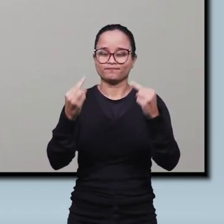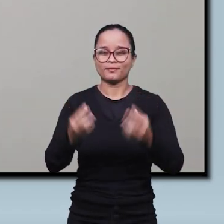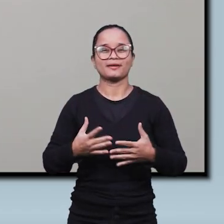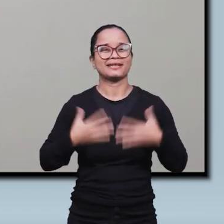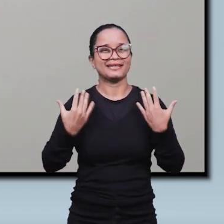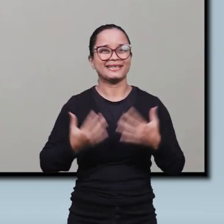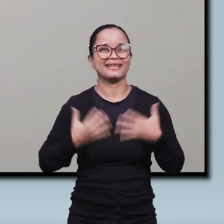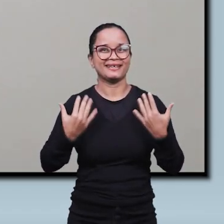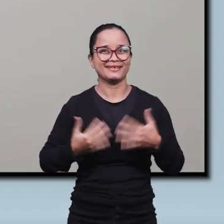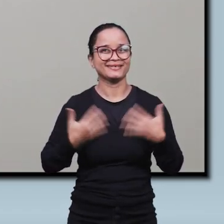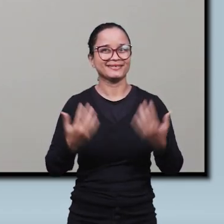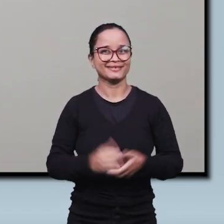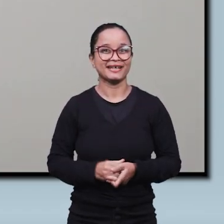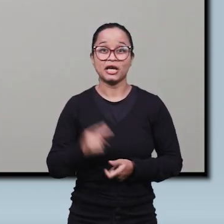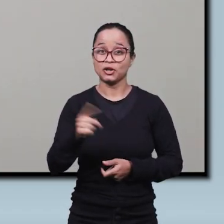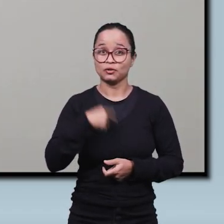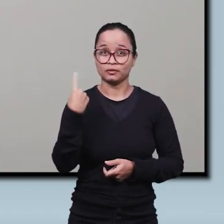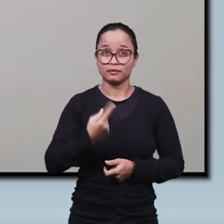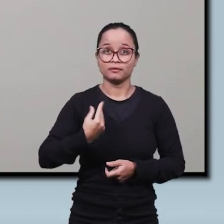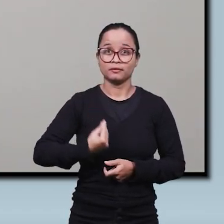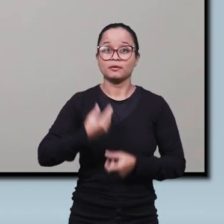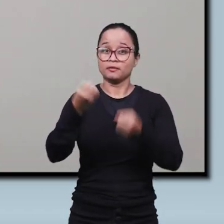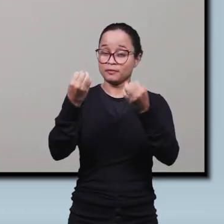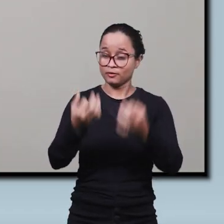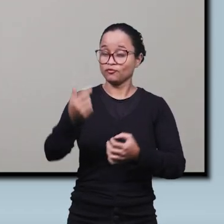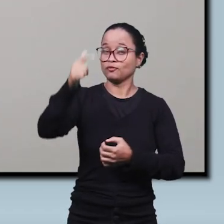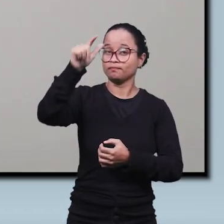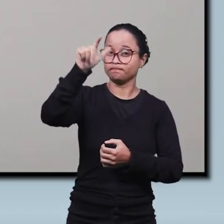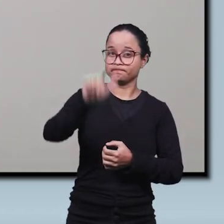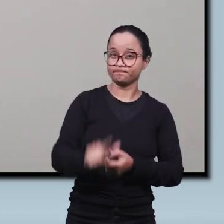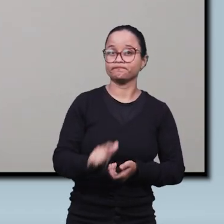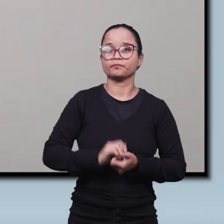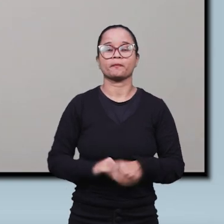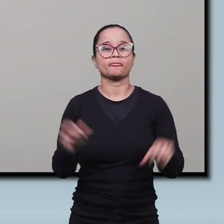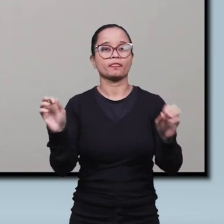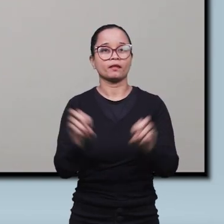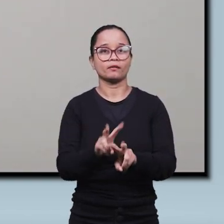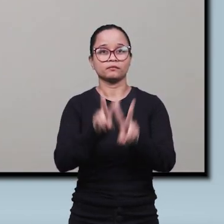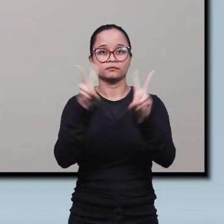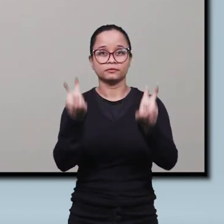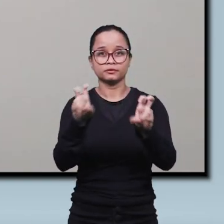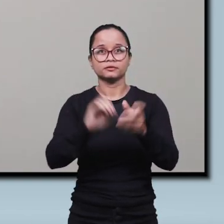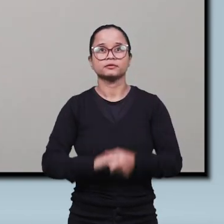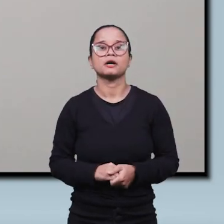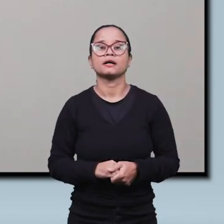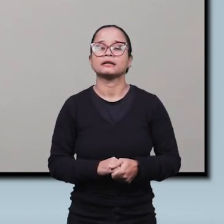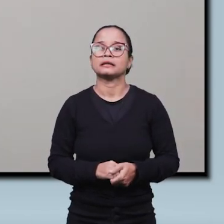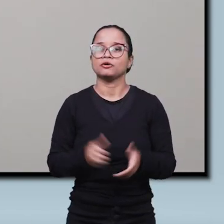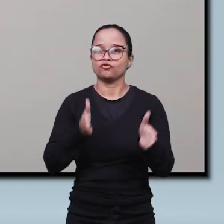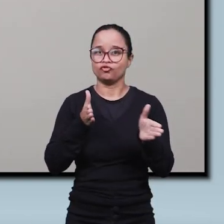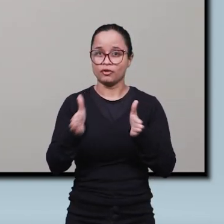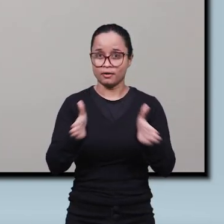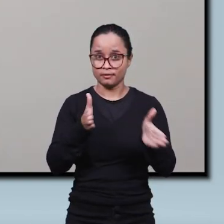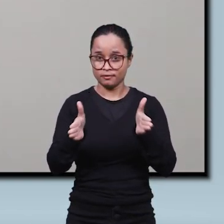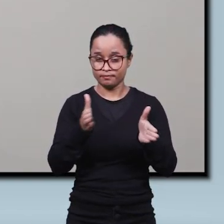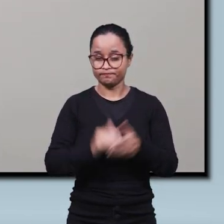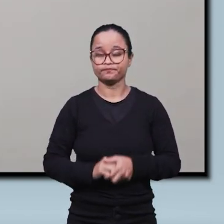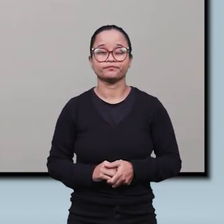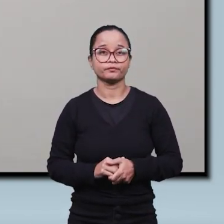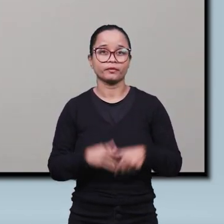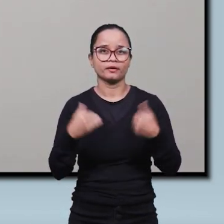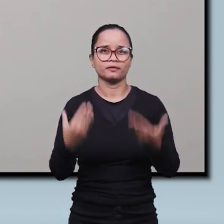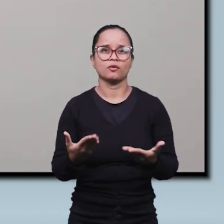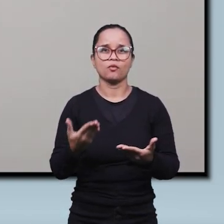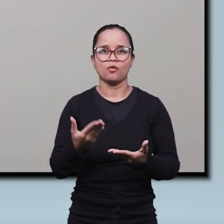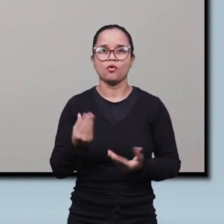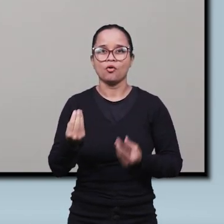muita alegria que estamos aqui para falar mais uma vez sobre alguns assuntos de acessibilidade, que assim como a